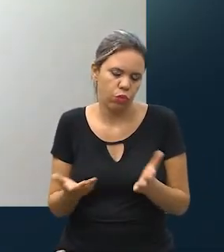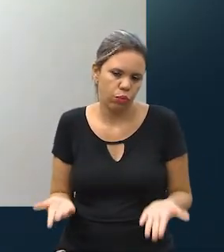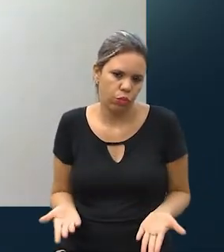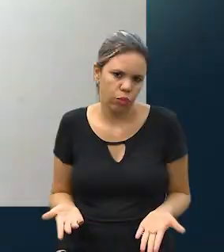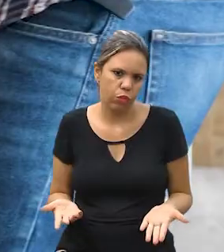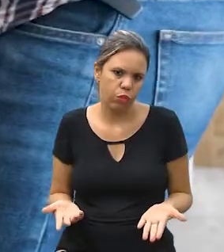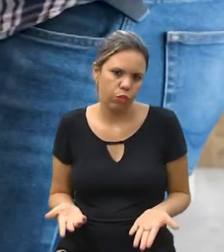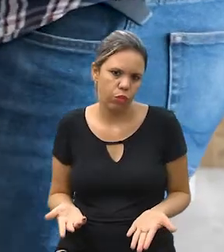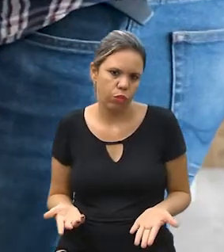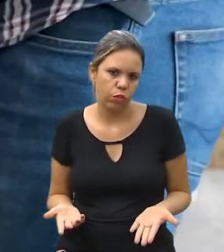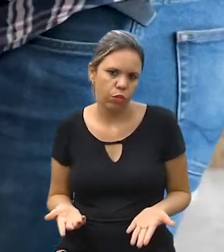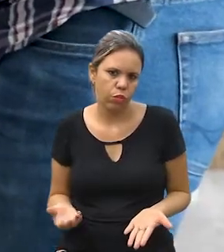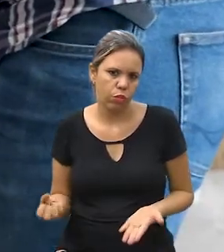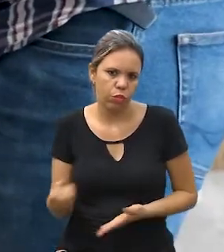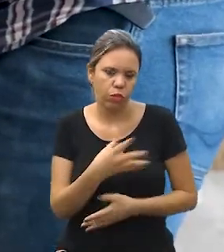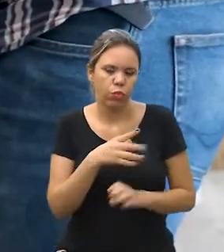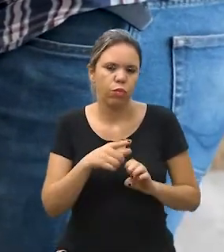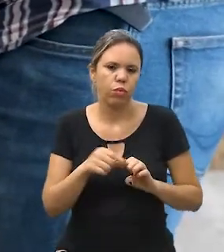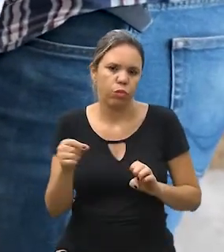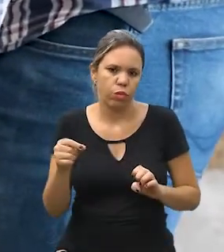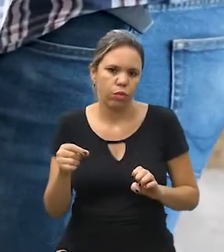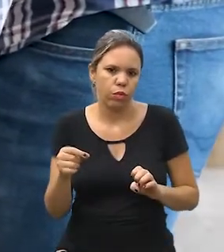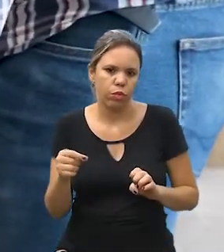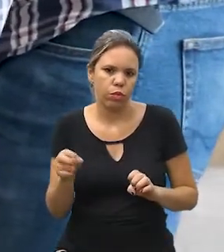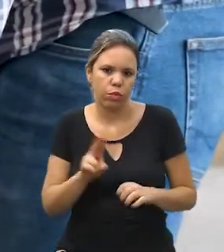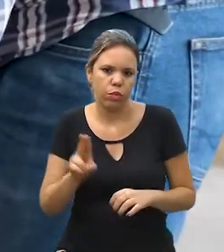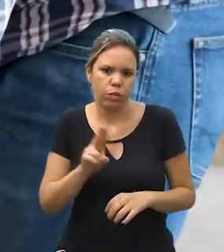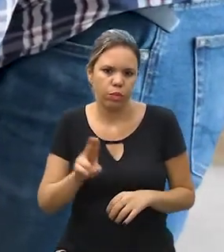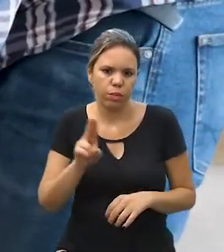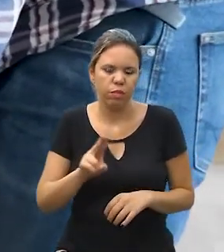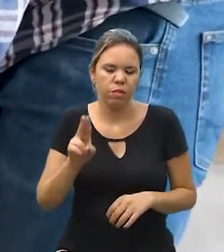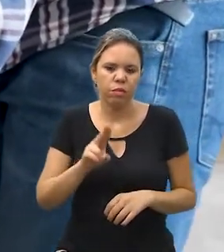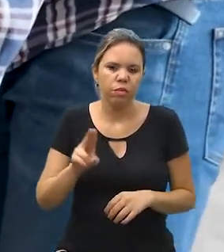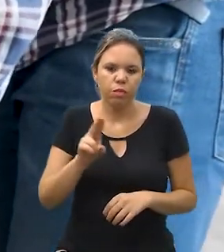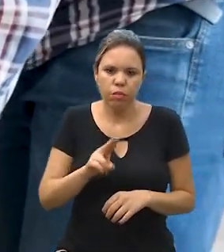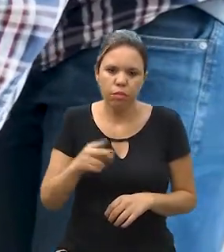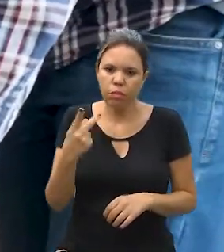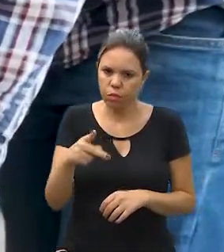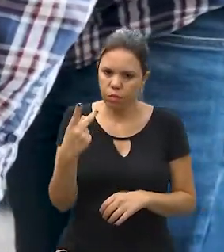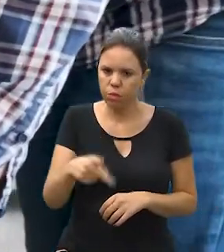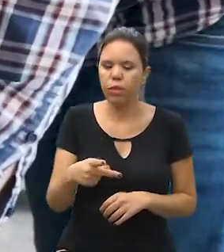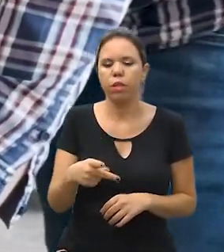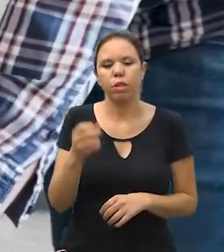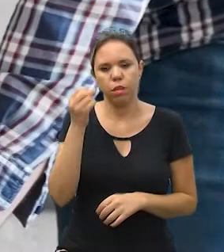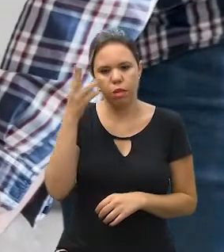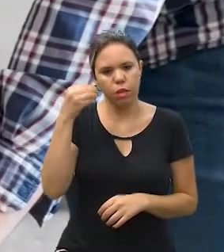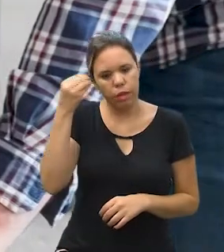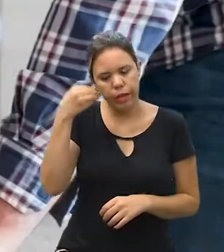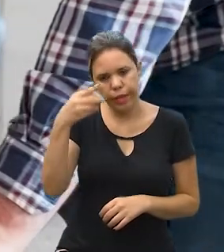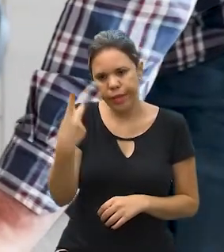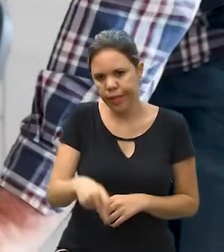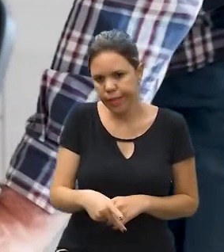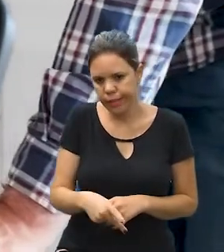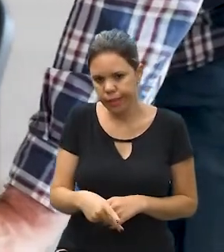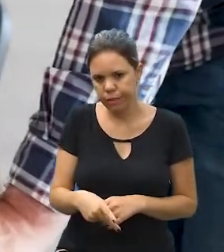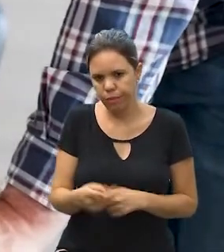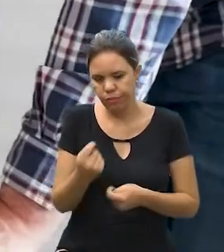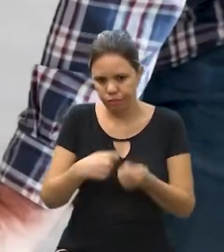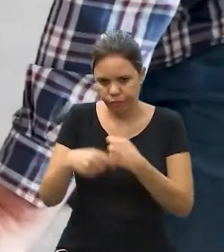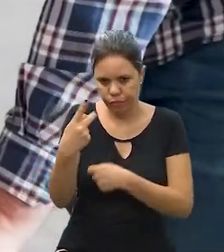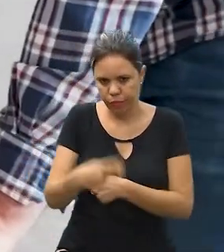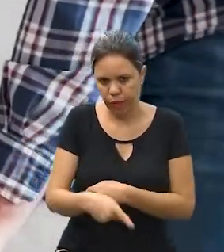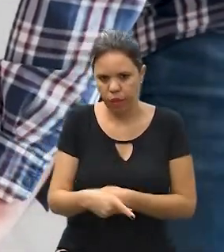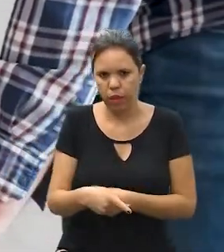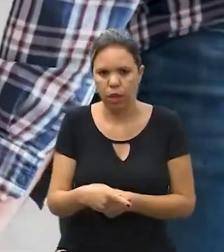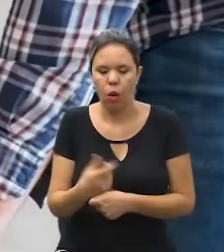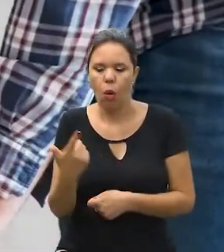quem vai, um novo empreendedor, para que ele utilize do seu expertise, da sua experiência no seu negócio, em